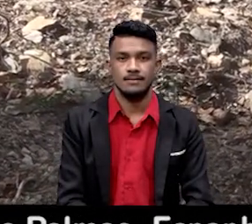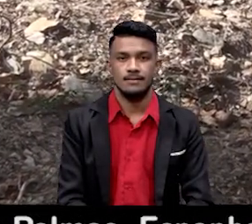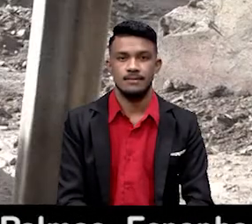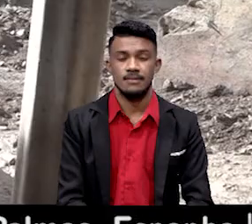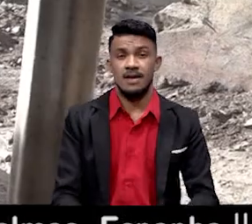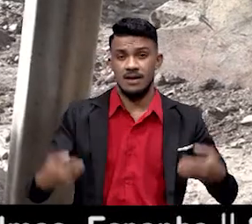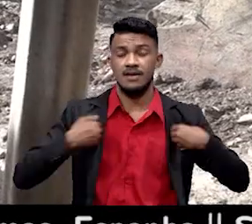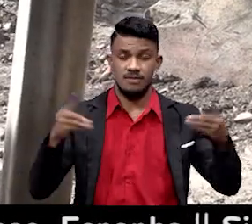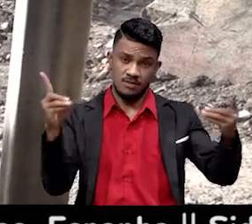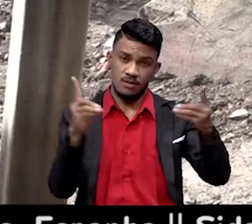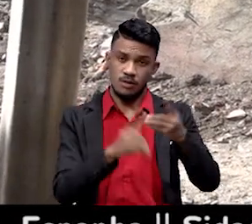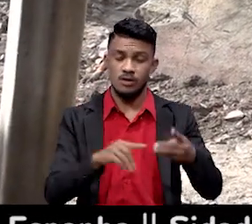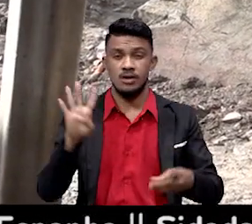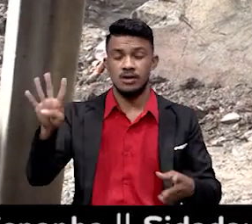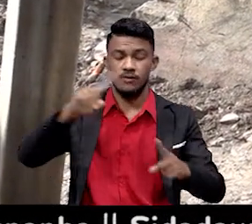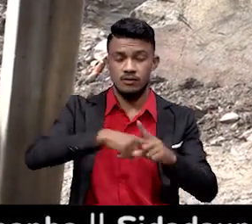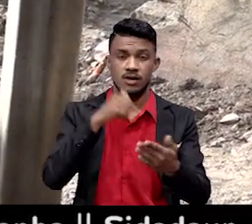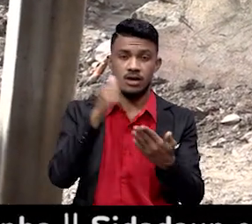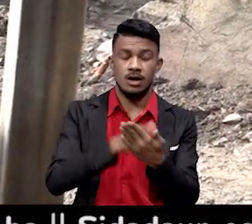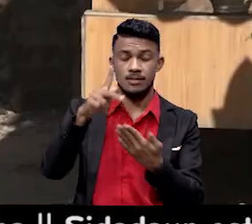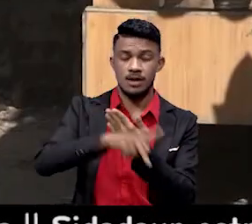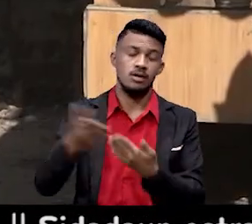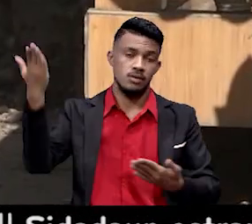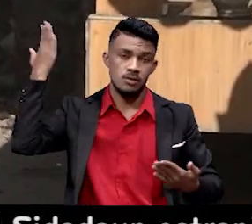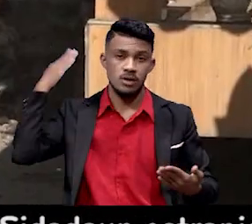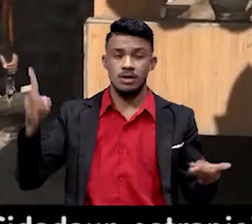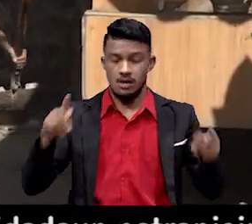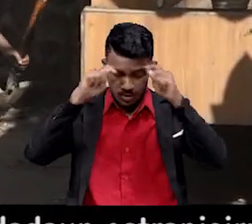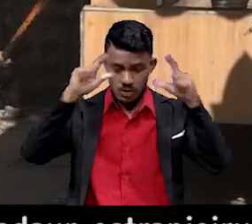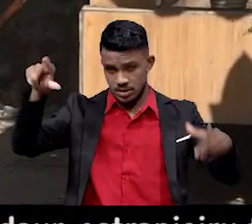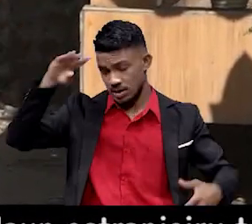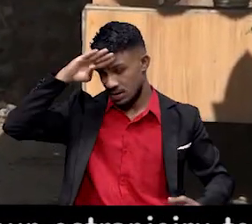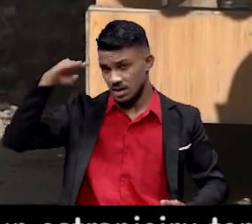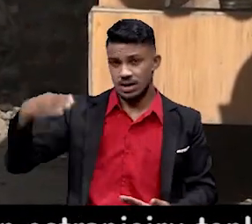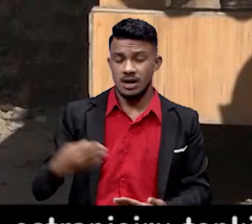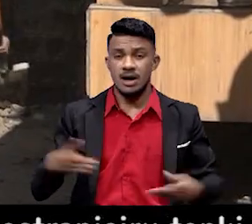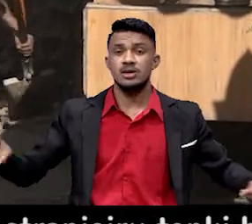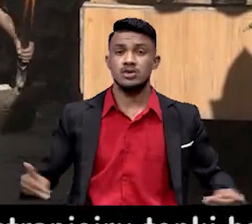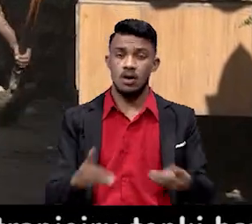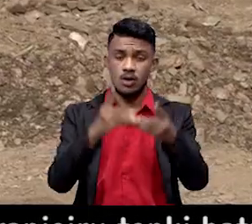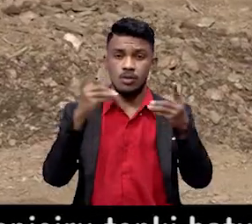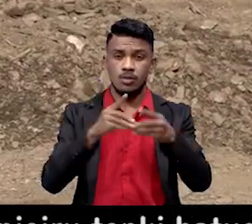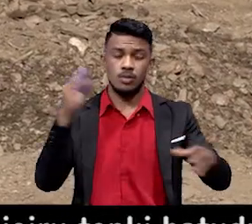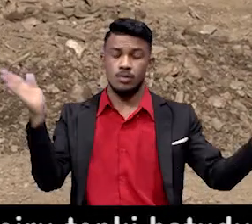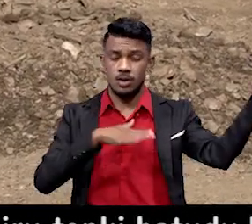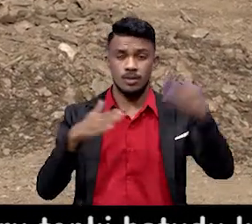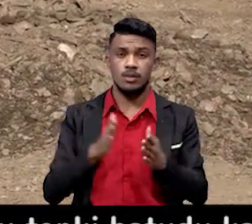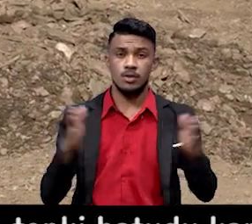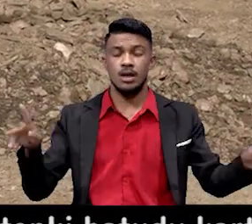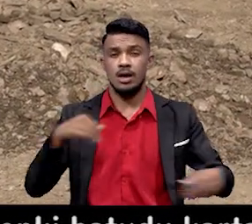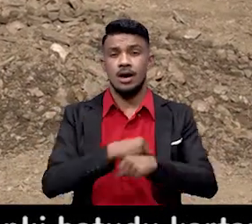E a lorong hat fulang abril yuba, Timor-Leste hasaru problema bot kalamidade serosa nebe resulta e